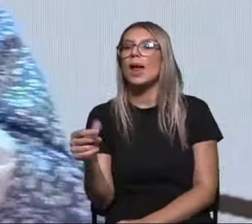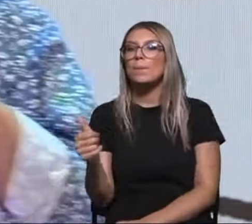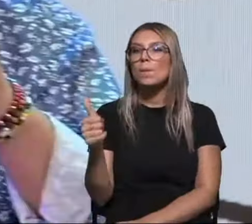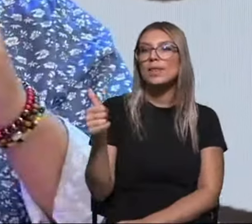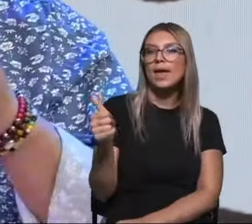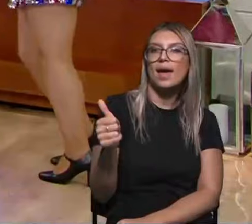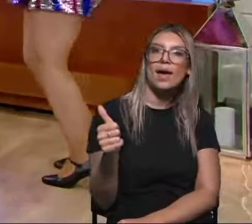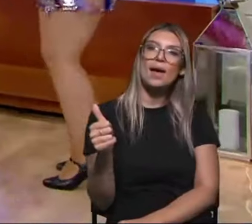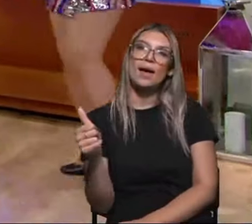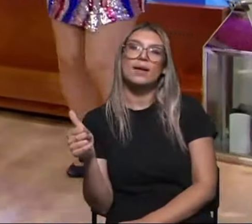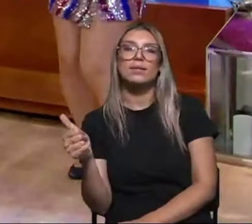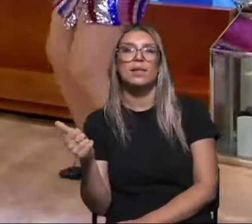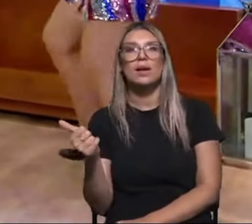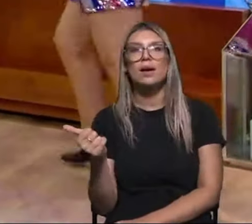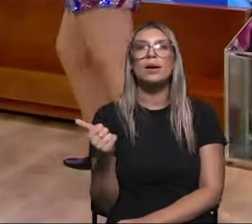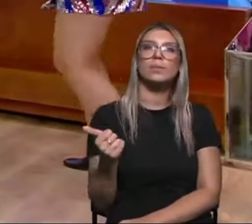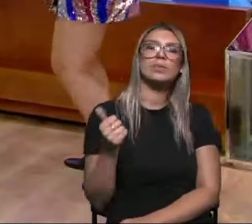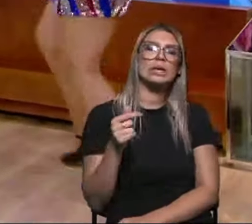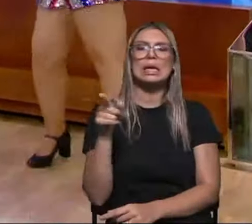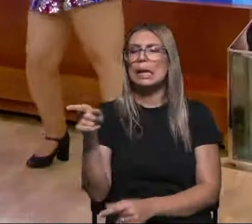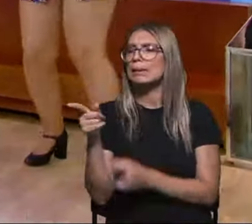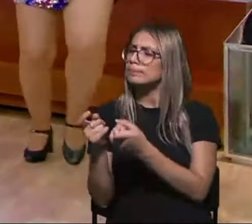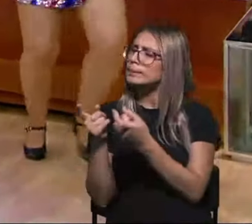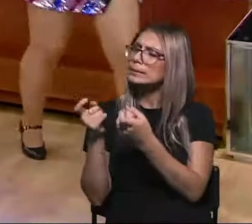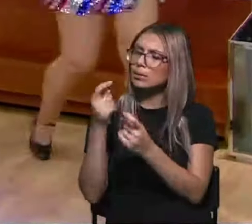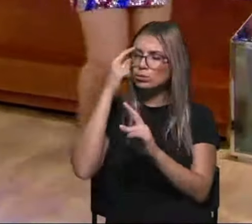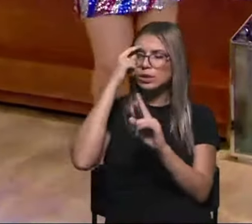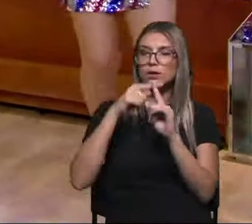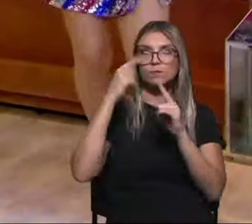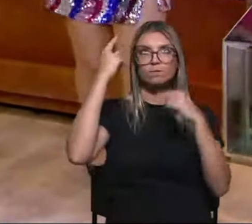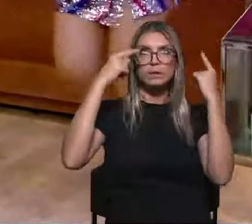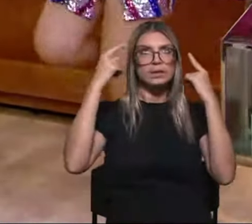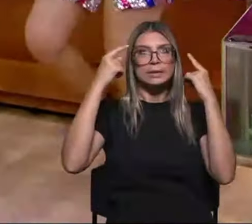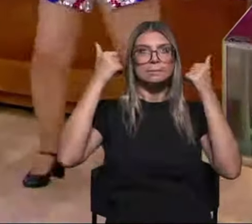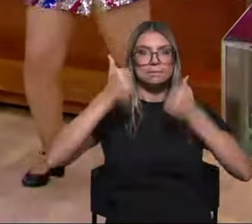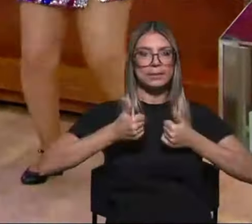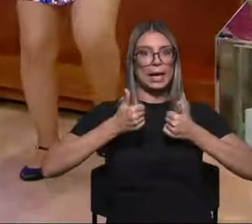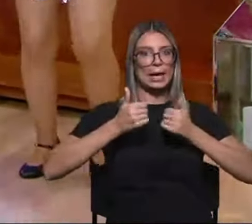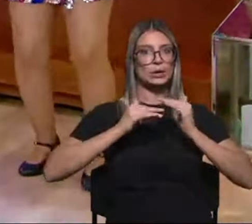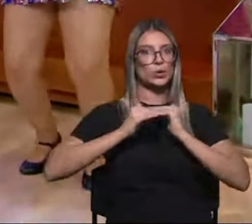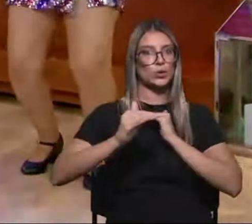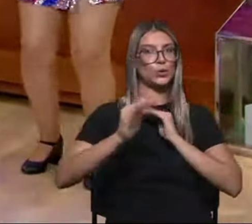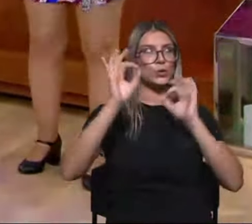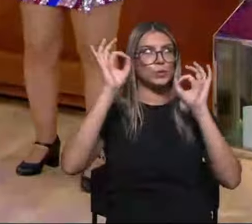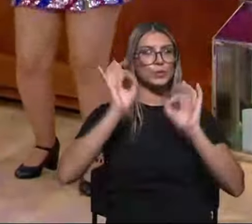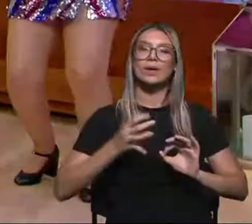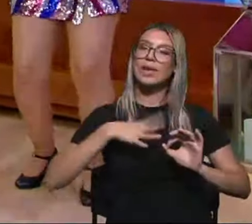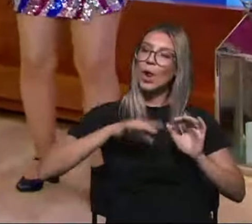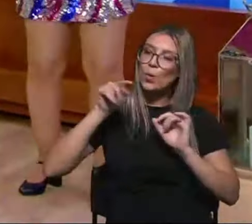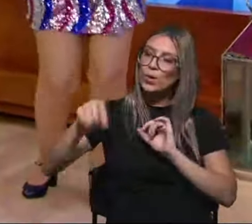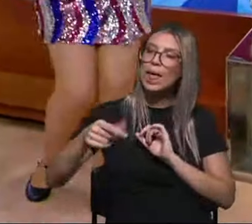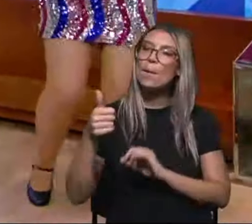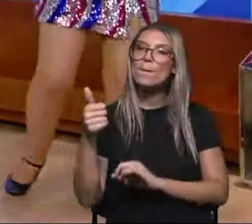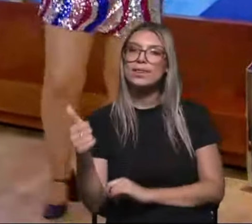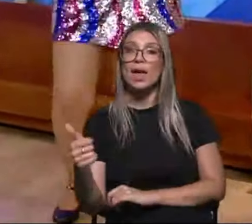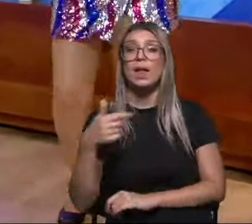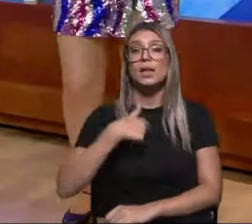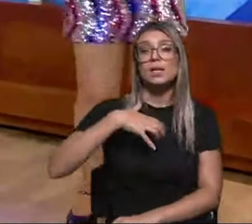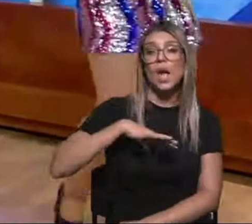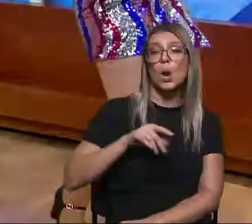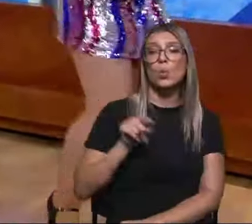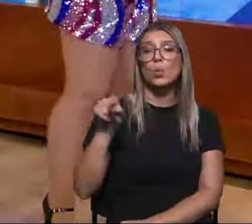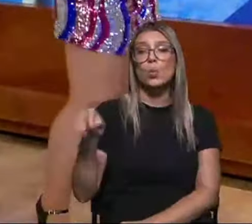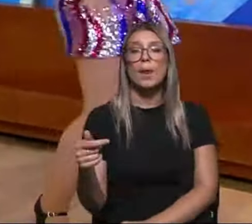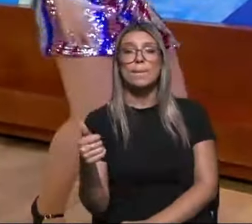dela. E há tudo o que eu preciso para ficar bem do juízo. Quero ir à boba dela, quero ir à boba